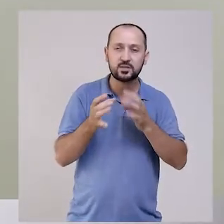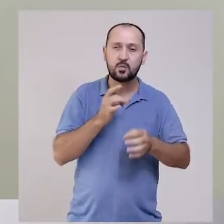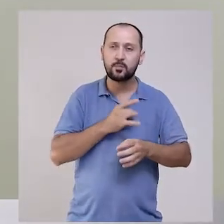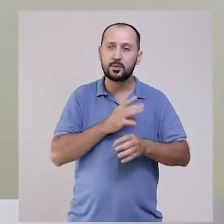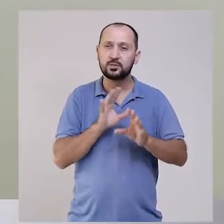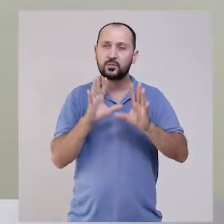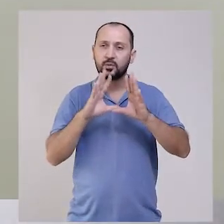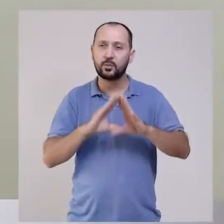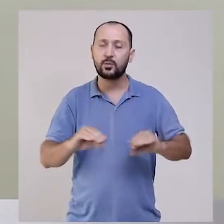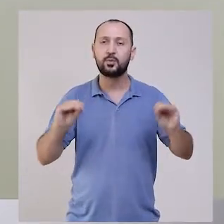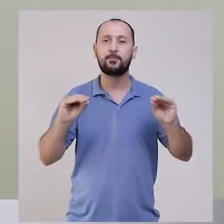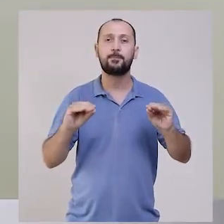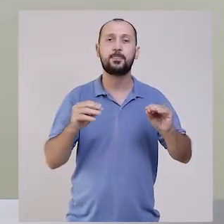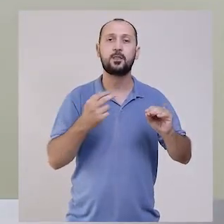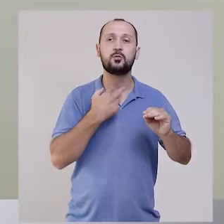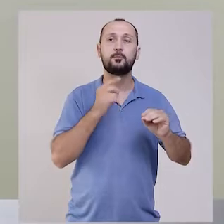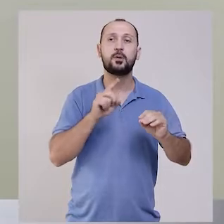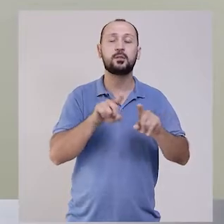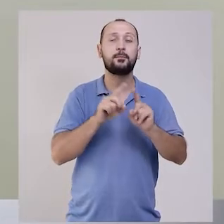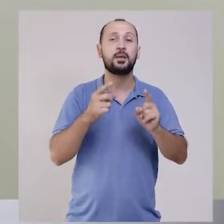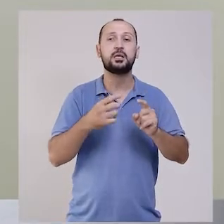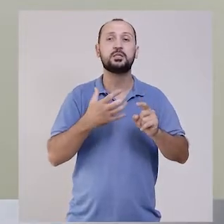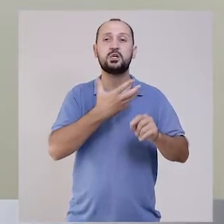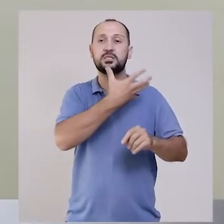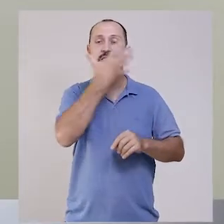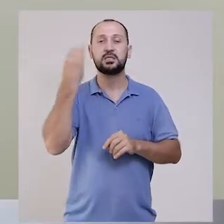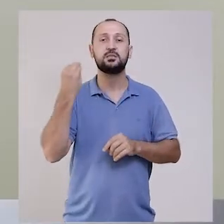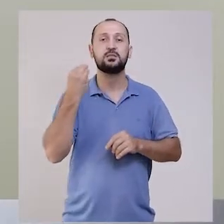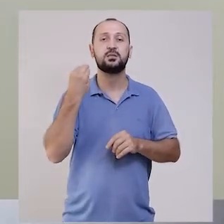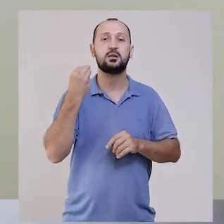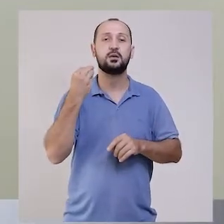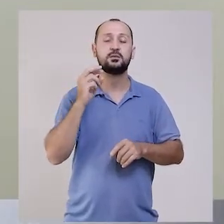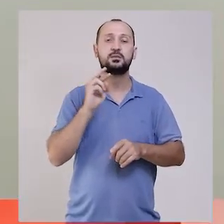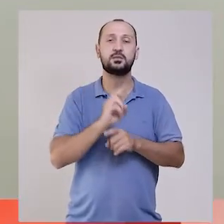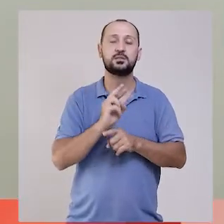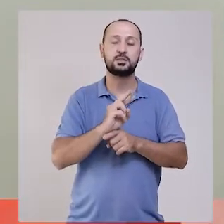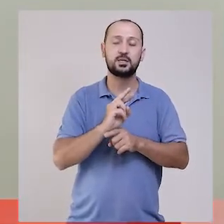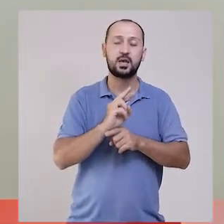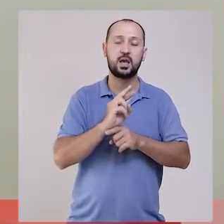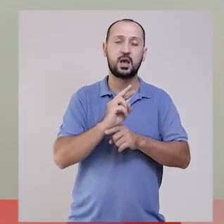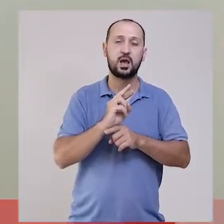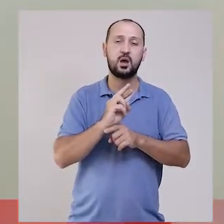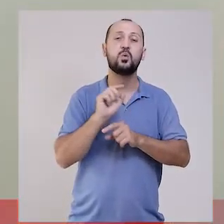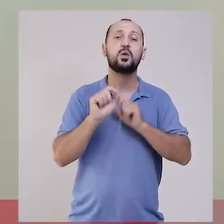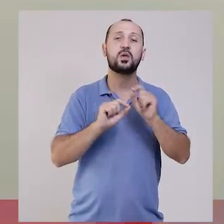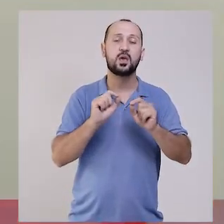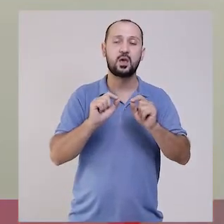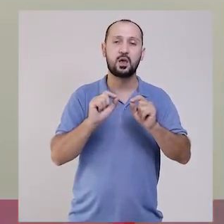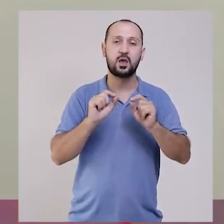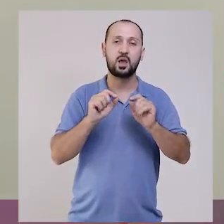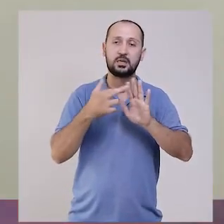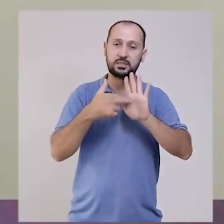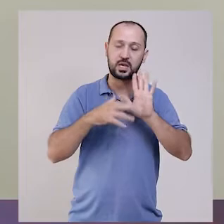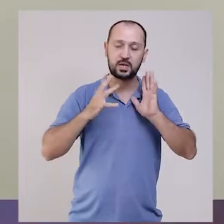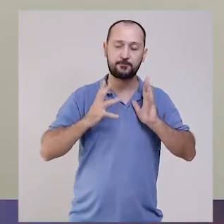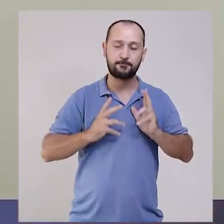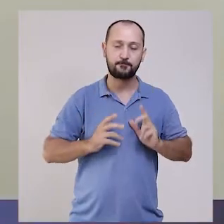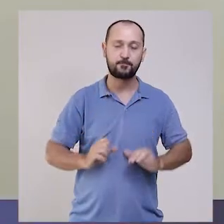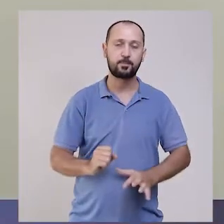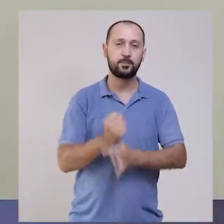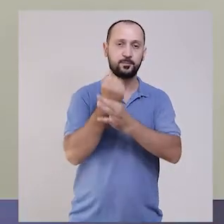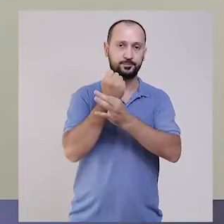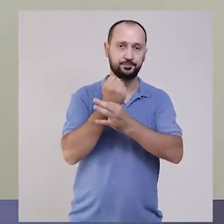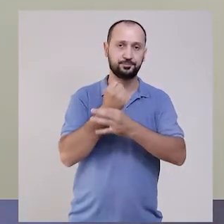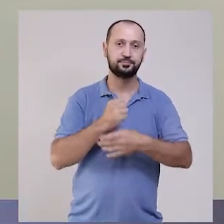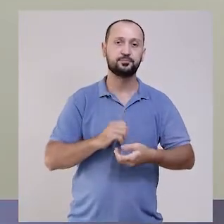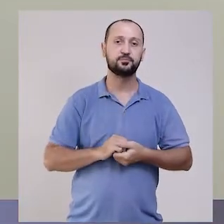podemos negligenciar a biossegurança. Nós temos que agir com segurança. O papel